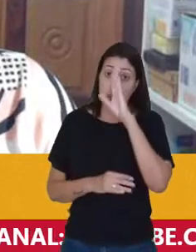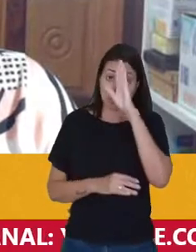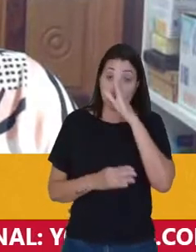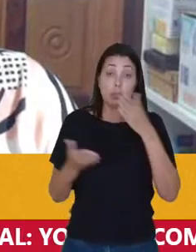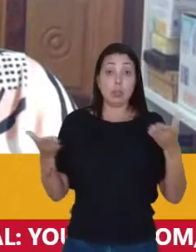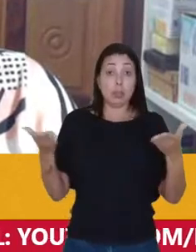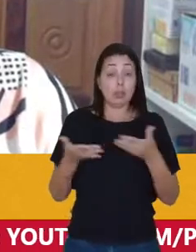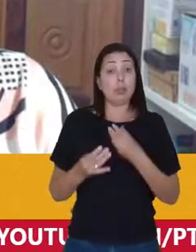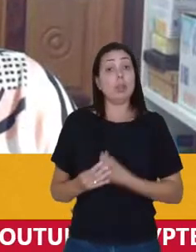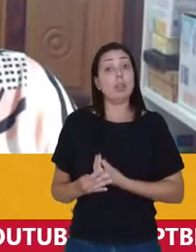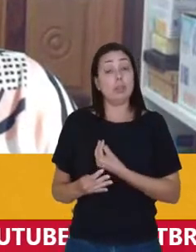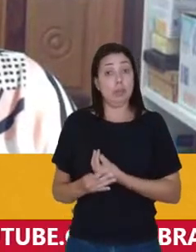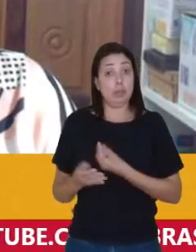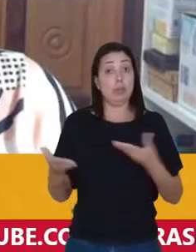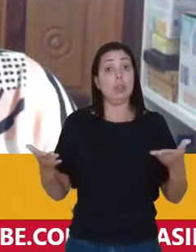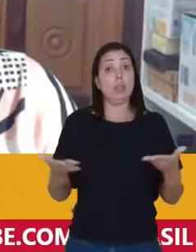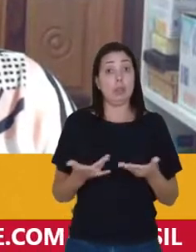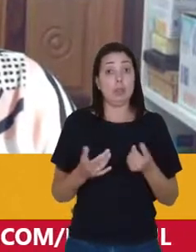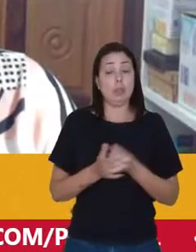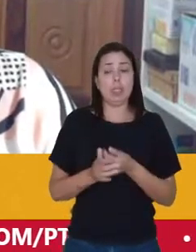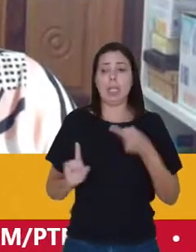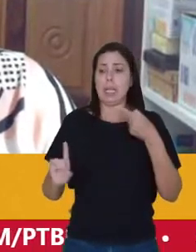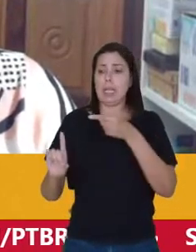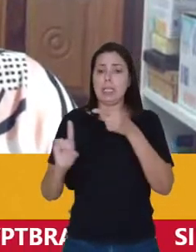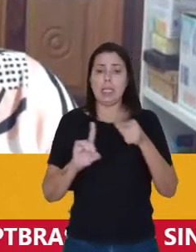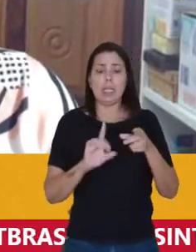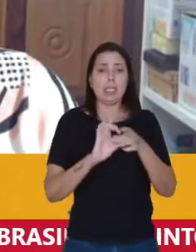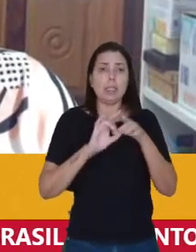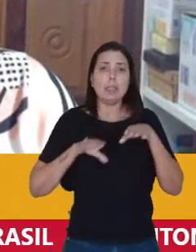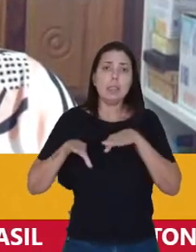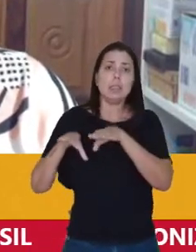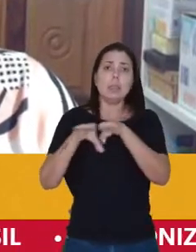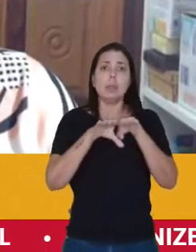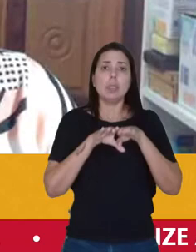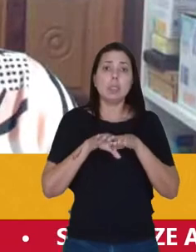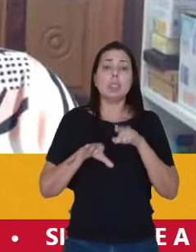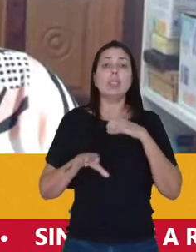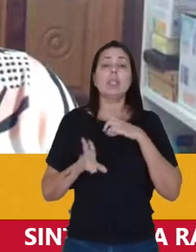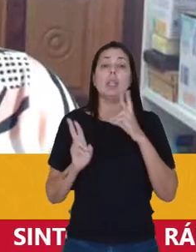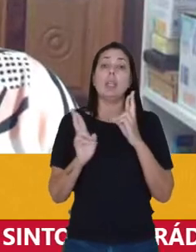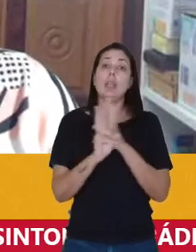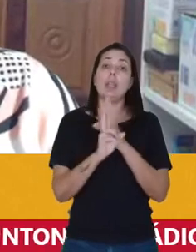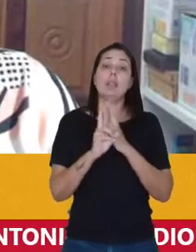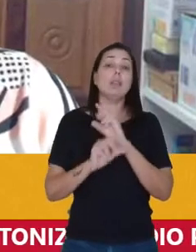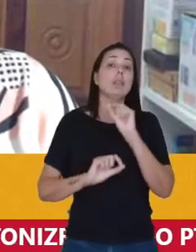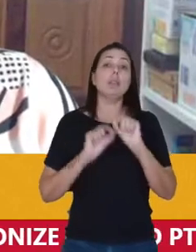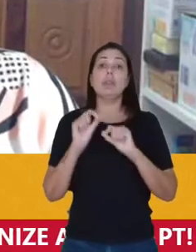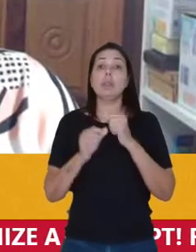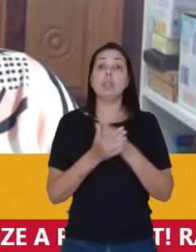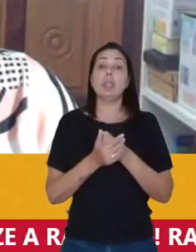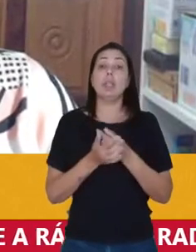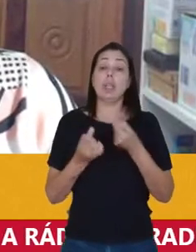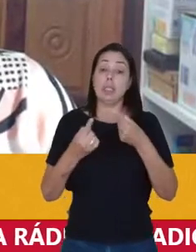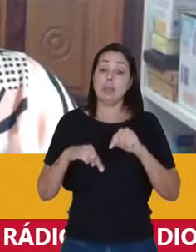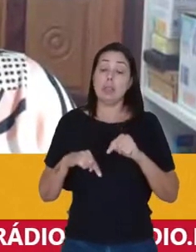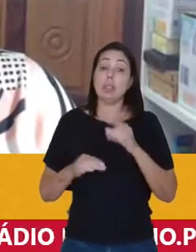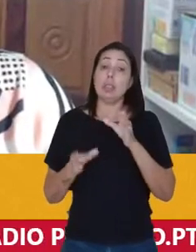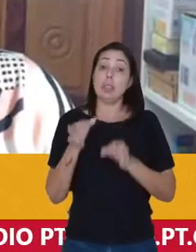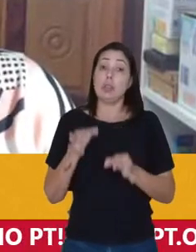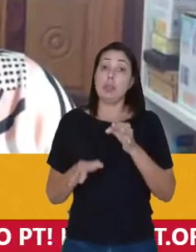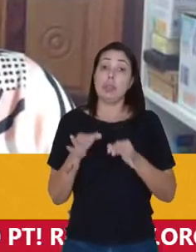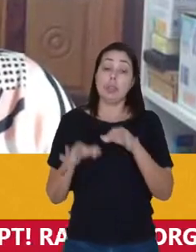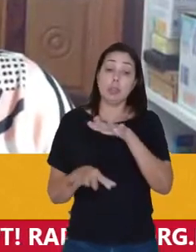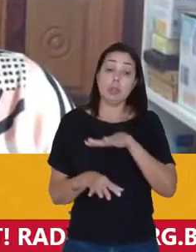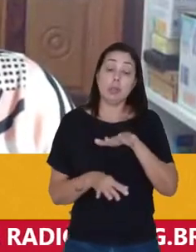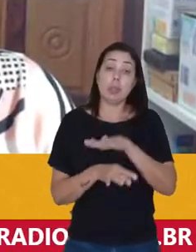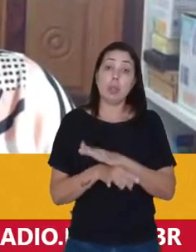tempos que nós vivemos agora de ataques à democracia, tem a ver com a defesa dessa justiça